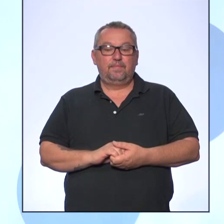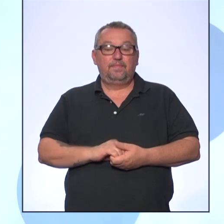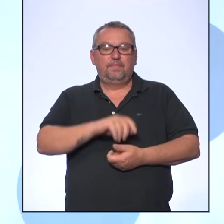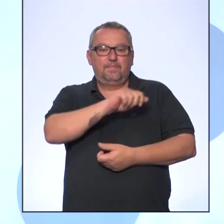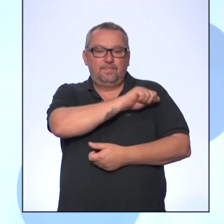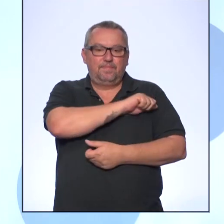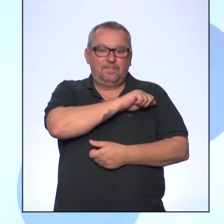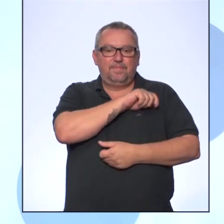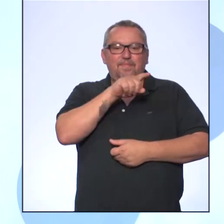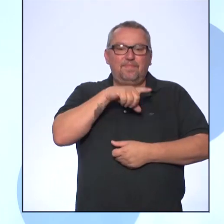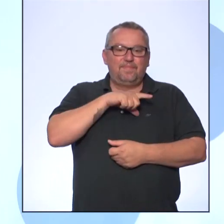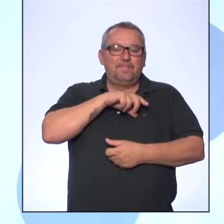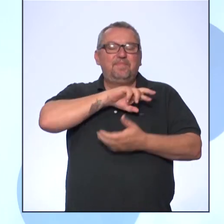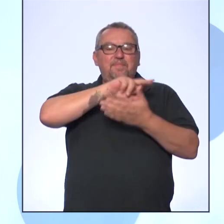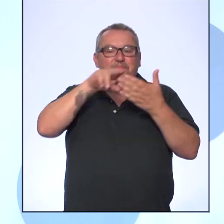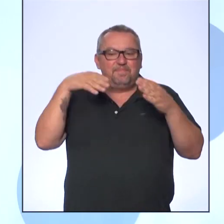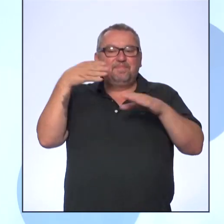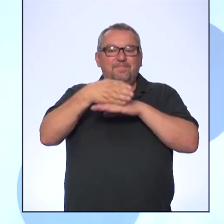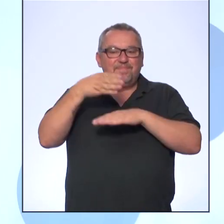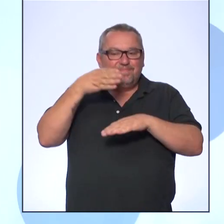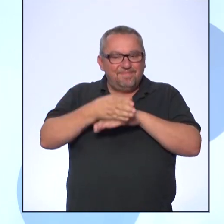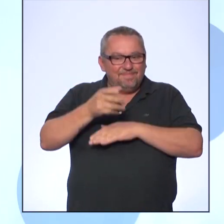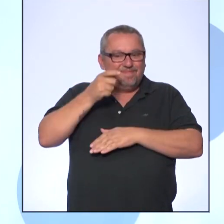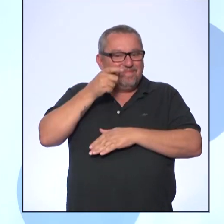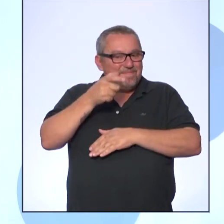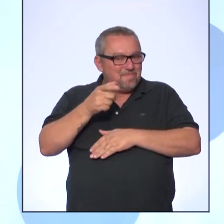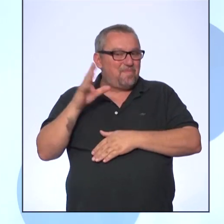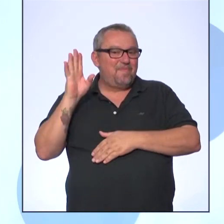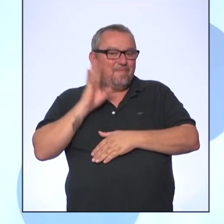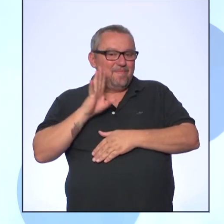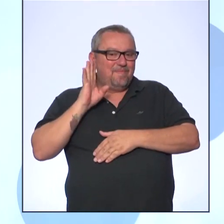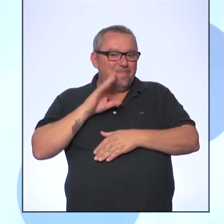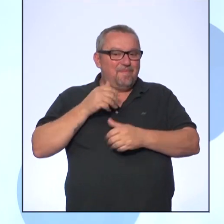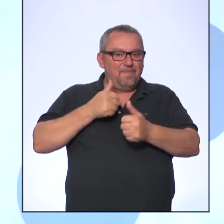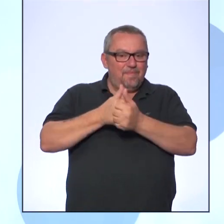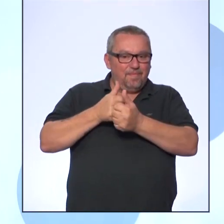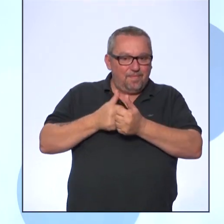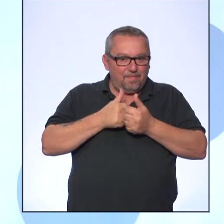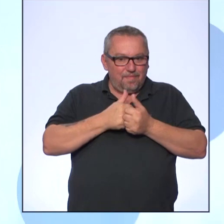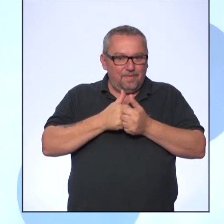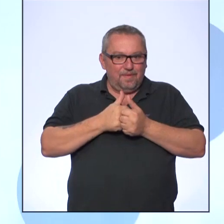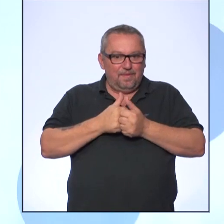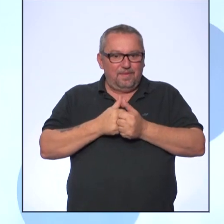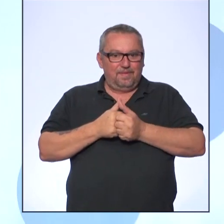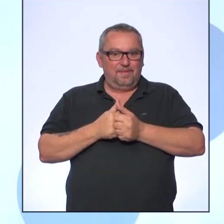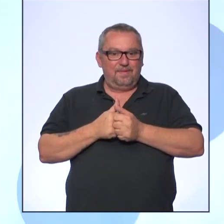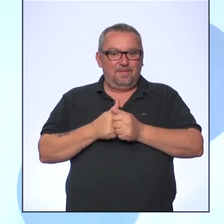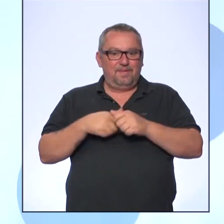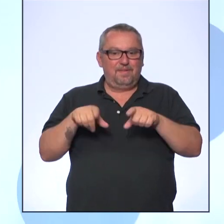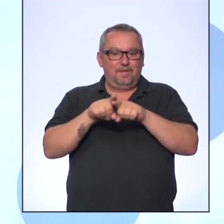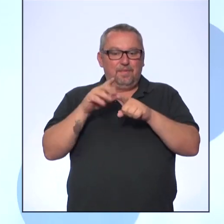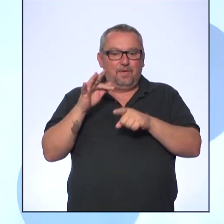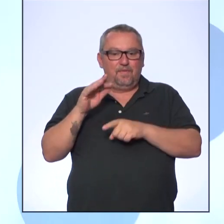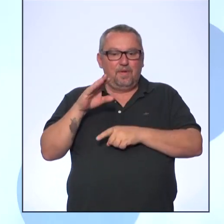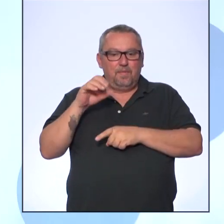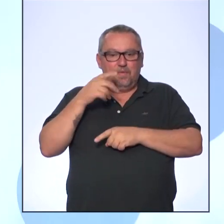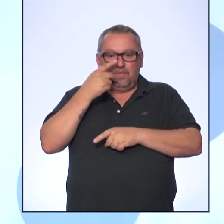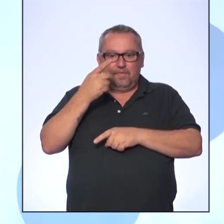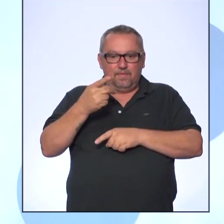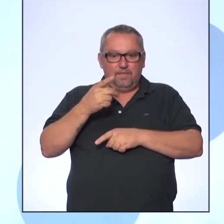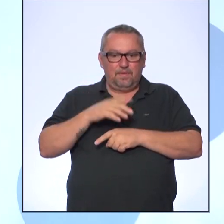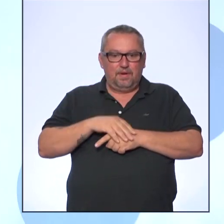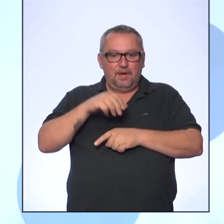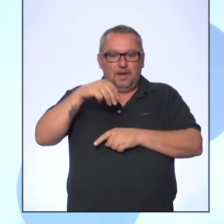Alunos, vocês tiveram várias interações interessantes, né, Paula? A gente estava aqui discutindo. O Fábio, por exemplo, disse Simão